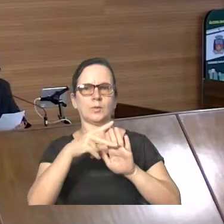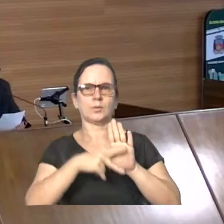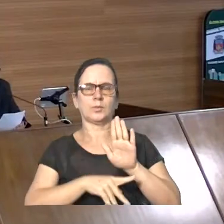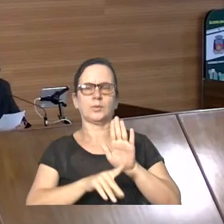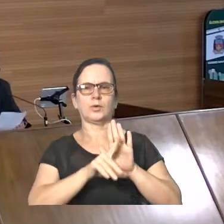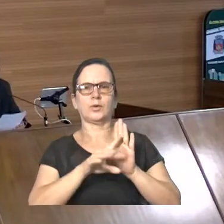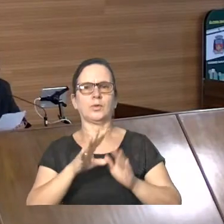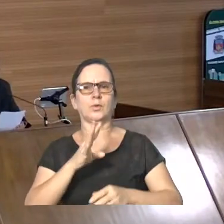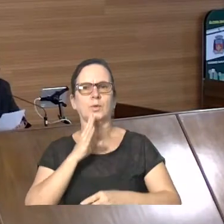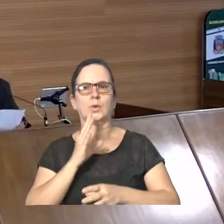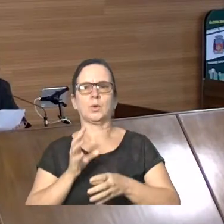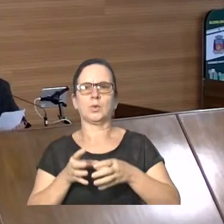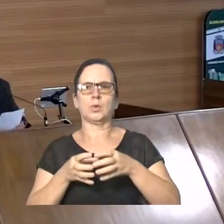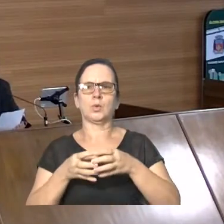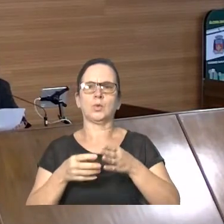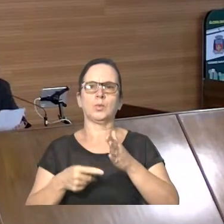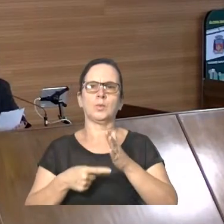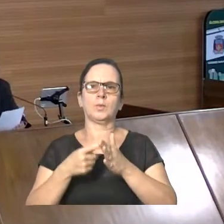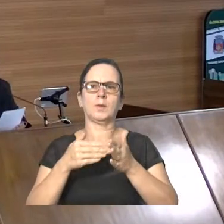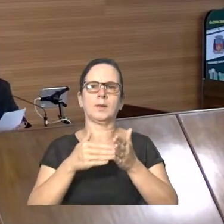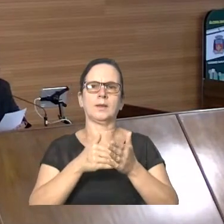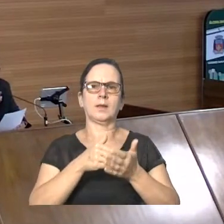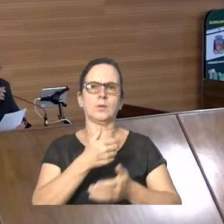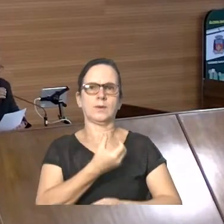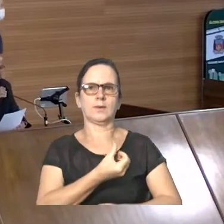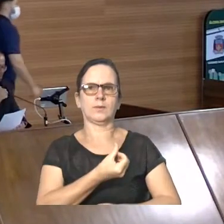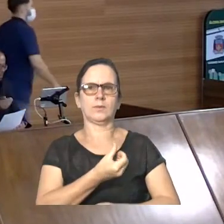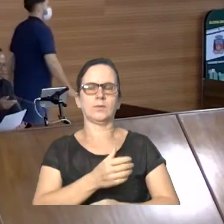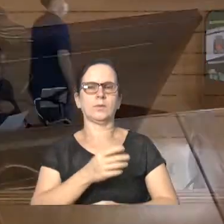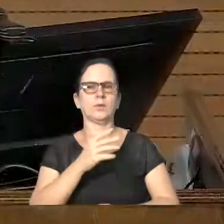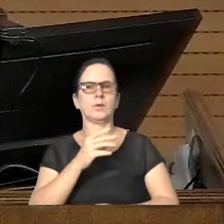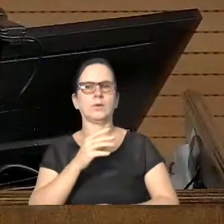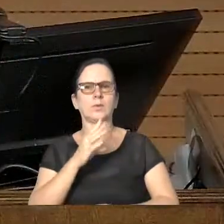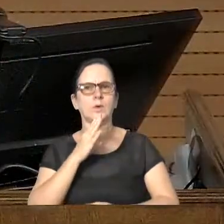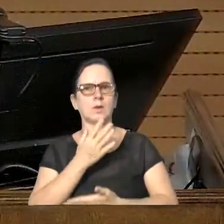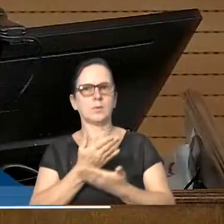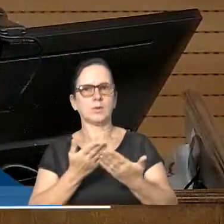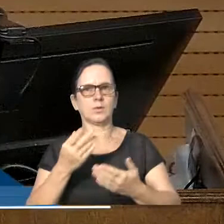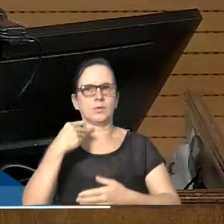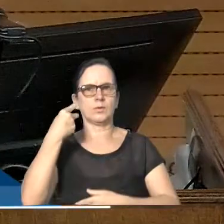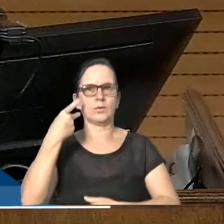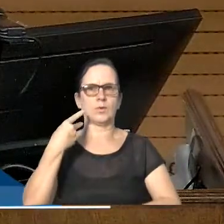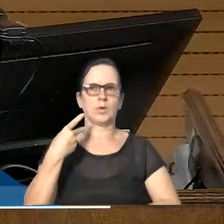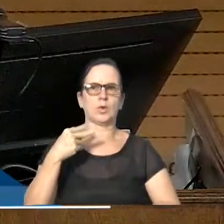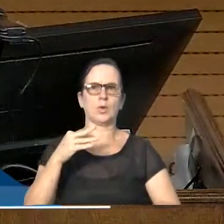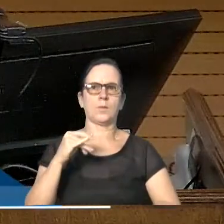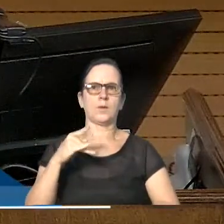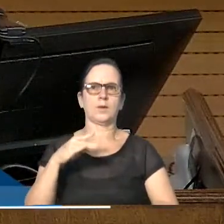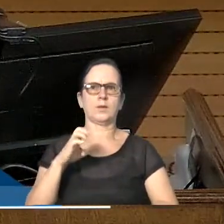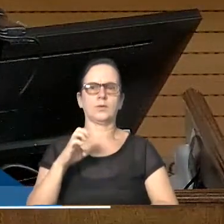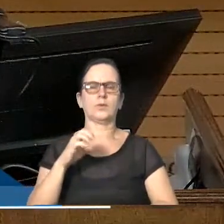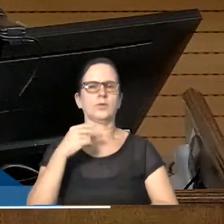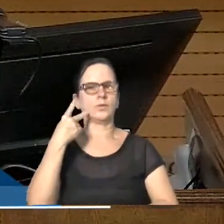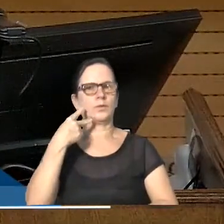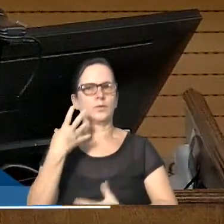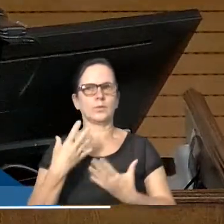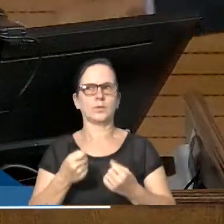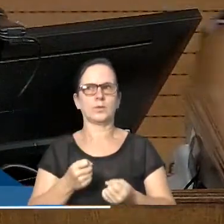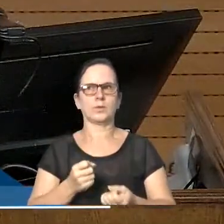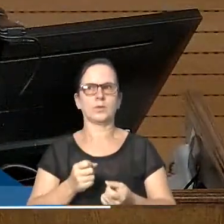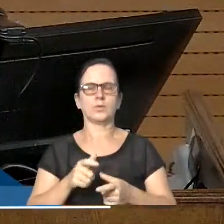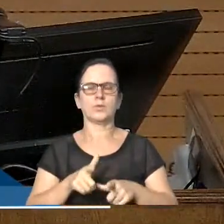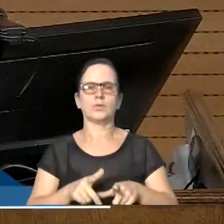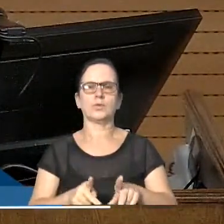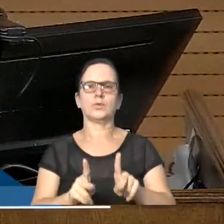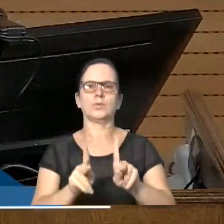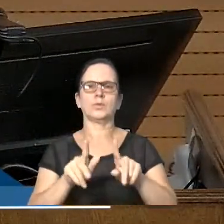projeto fosse apreciado em grupo do artigo 1º ao 6º. Submeto ao plenário a questão de ordem do vereador Topete. Os vereadores que forem pela